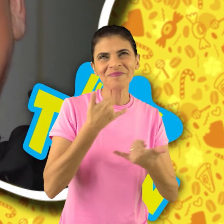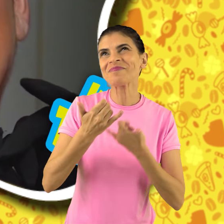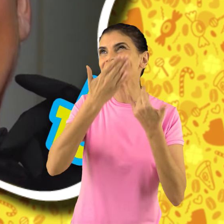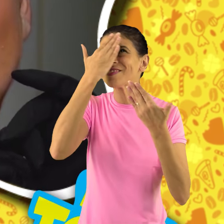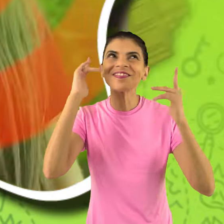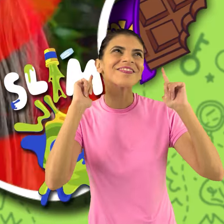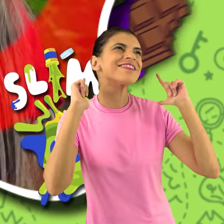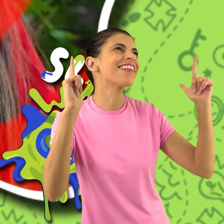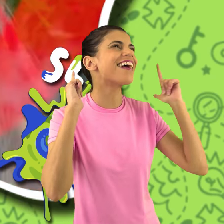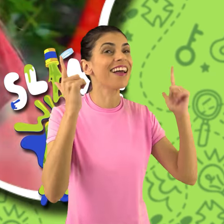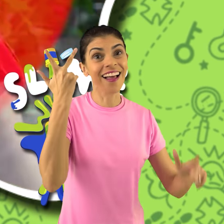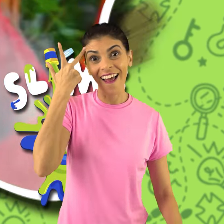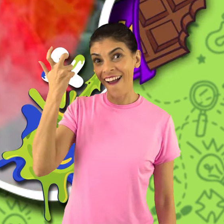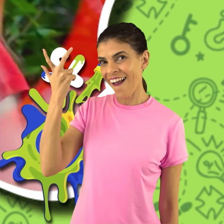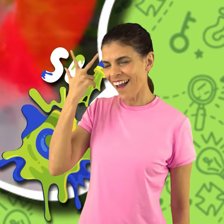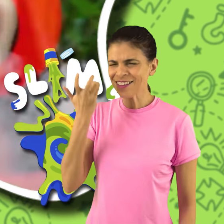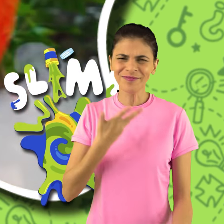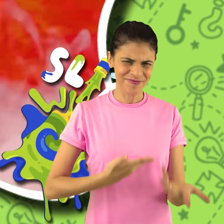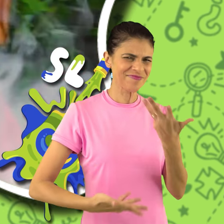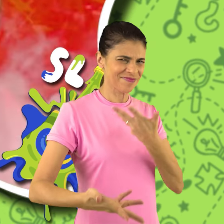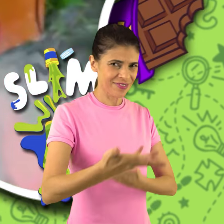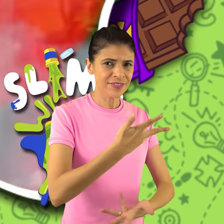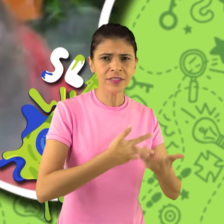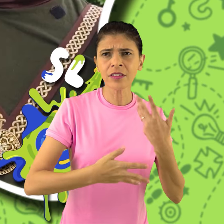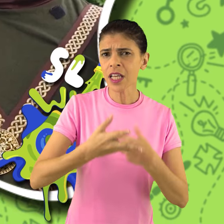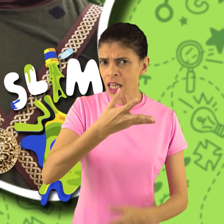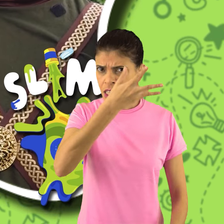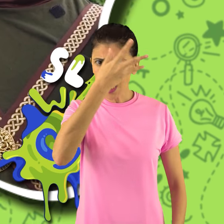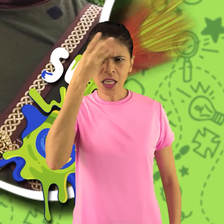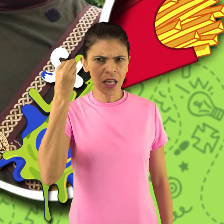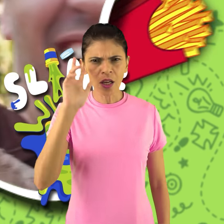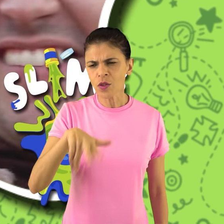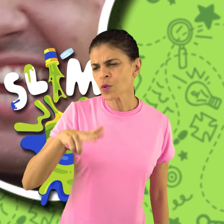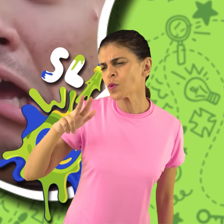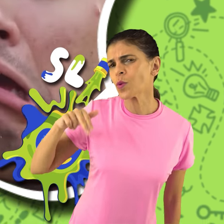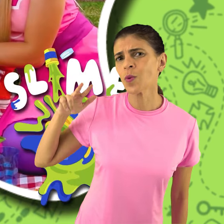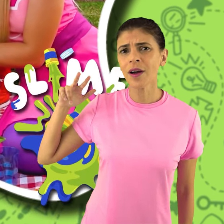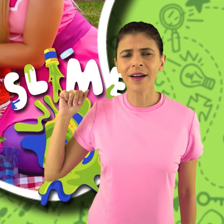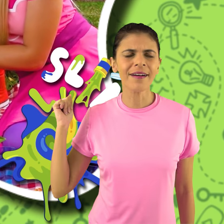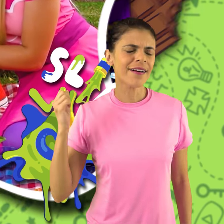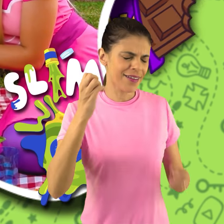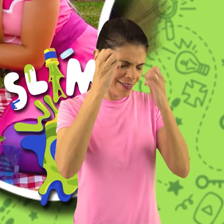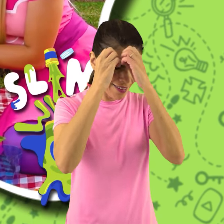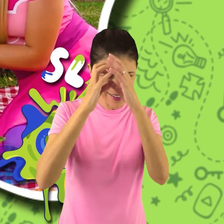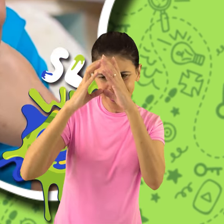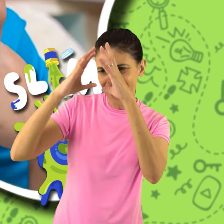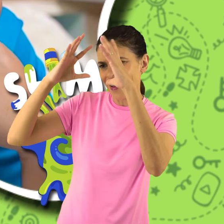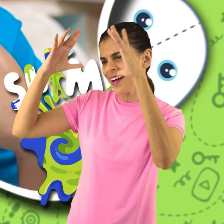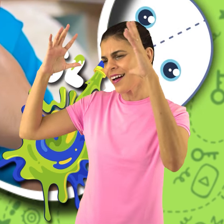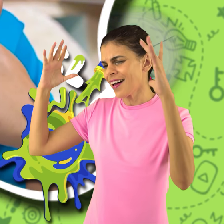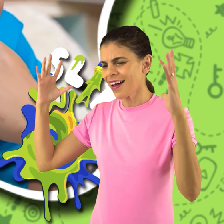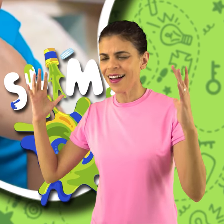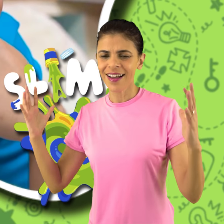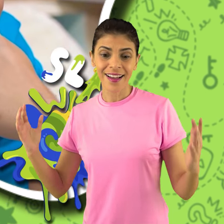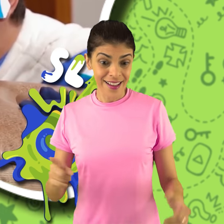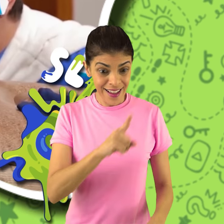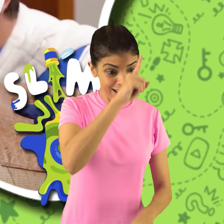novas aventuras que a gente nunca vai esquecer. Vem todo mundo usando